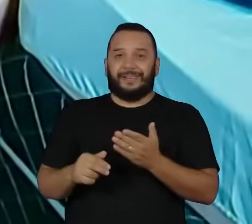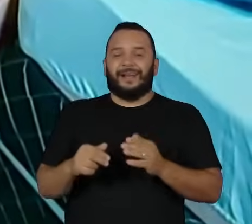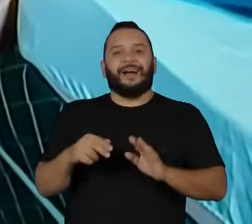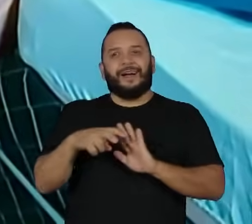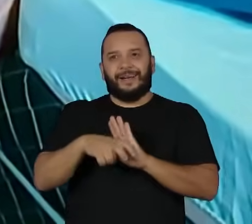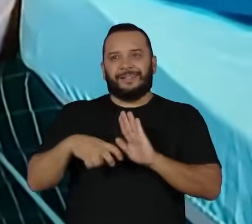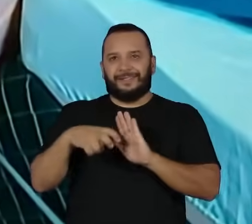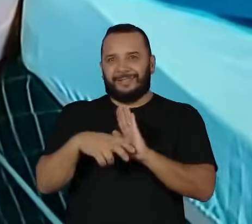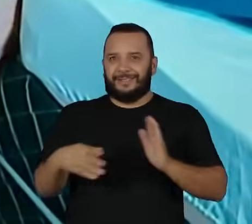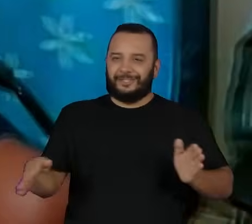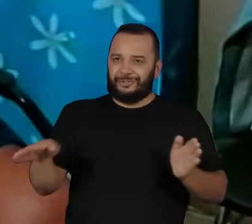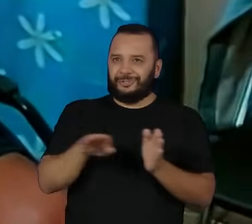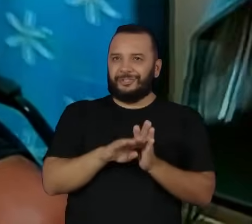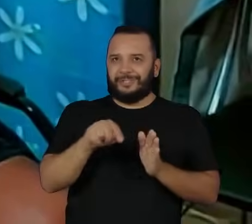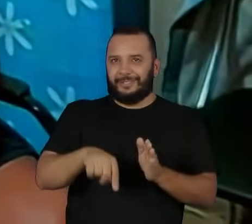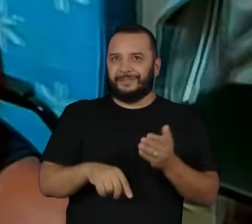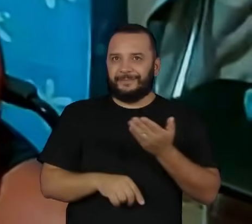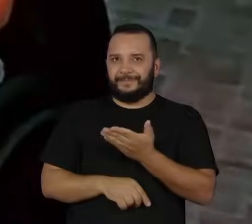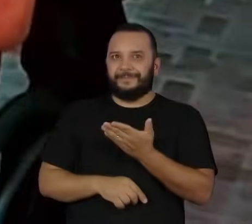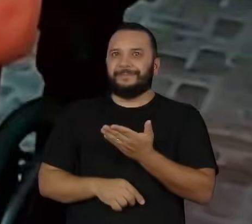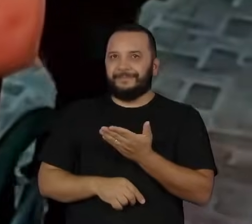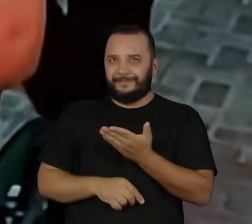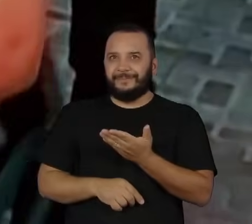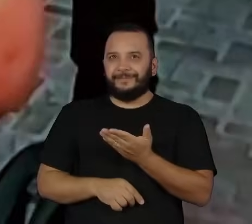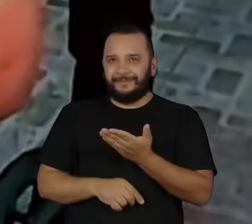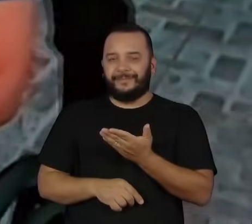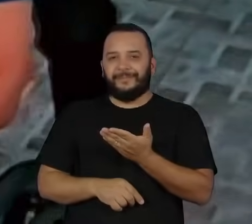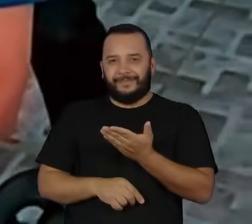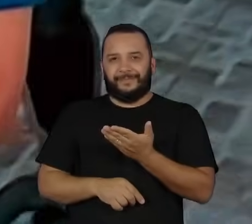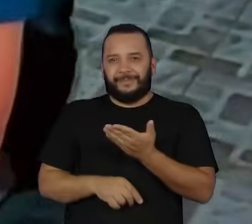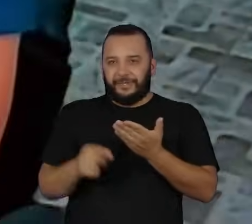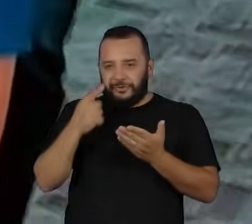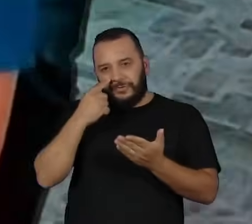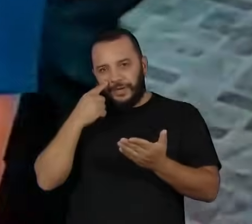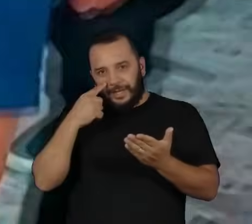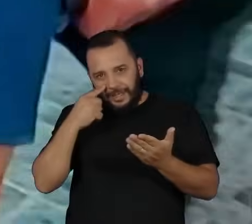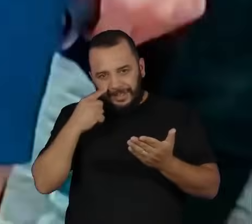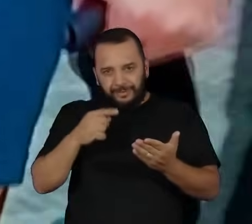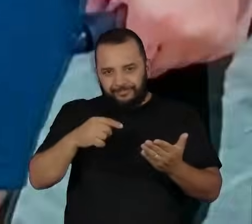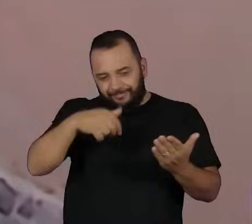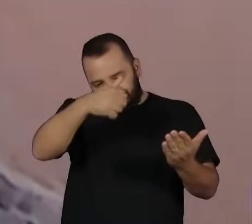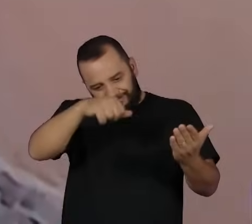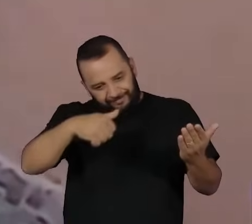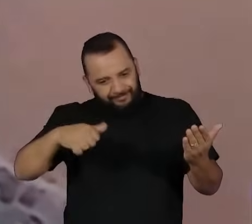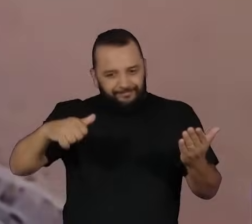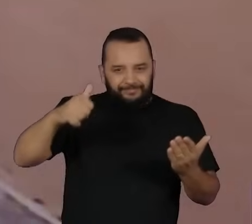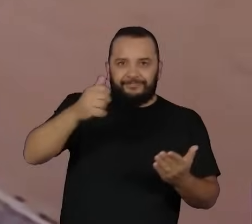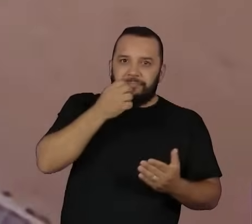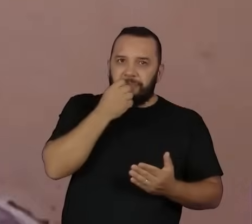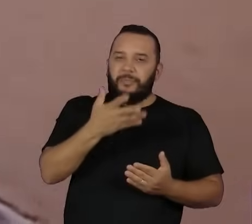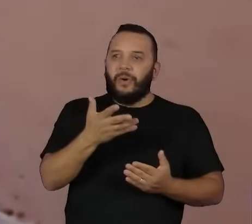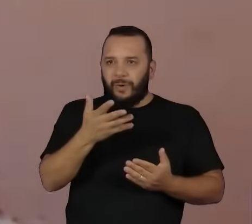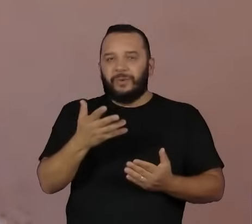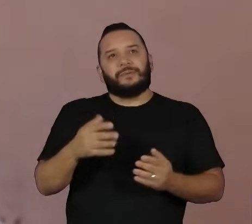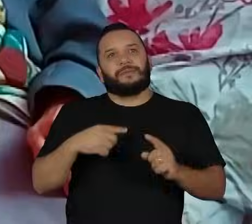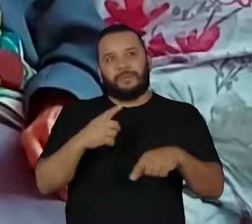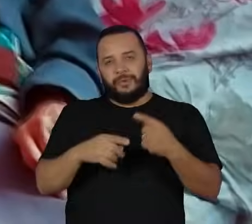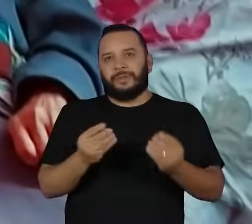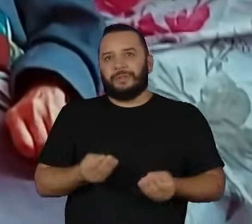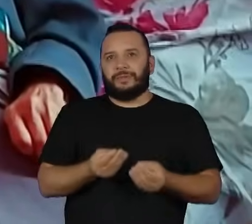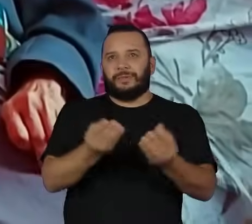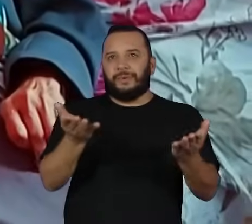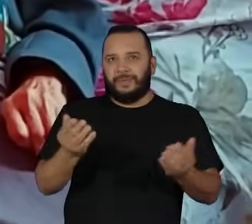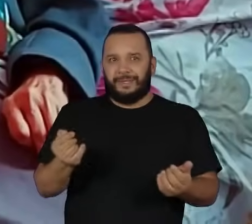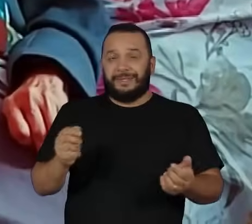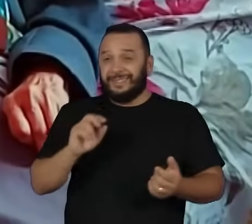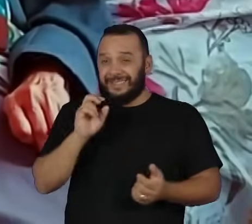chegam aqui, a gente verifica se ela está em bom estado para poder ser doada.